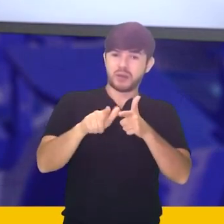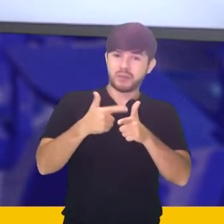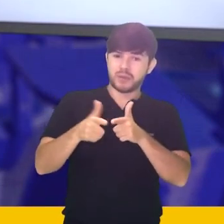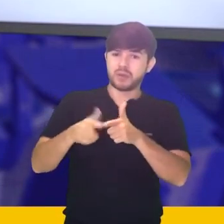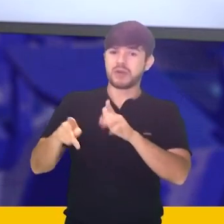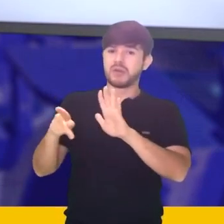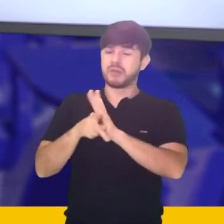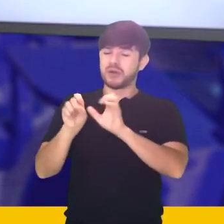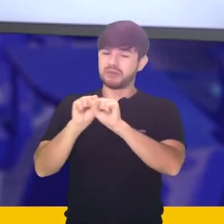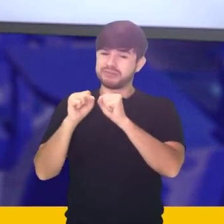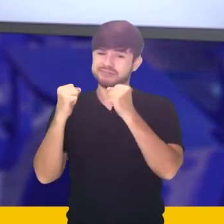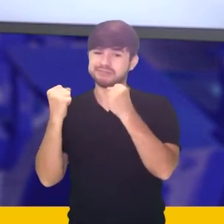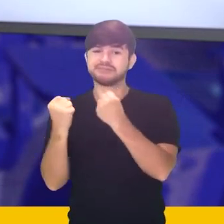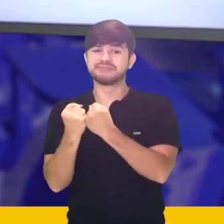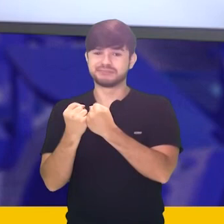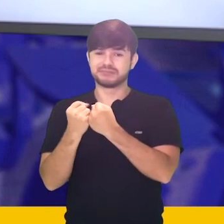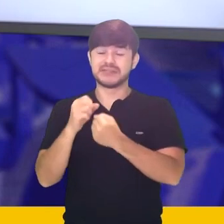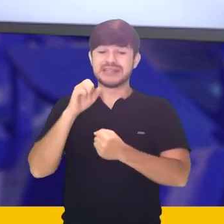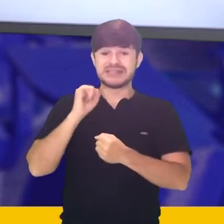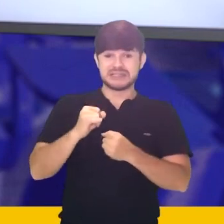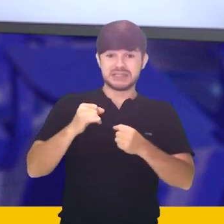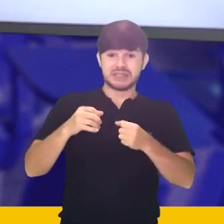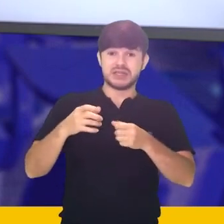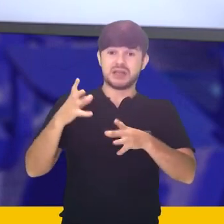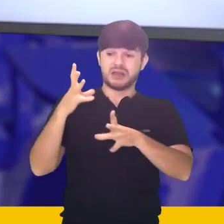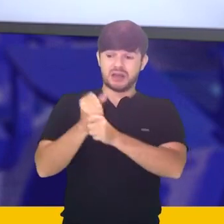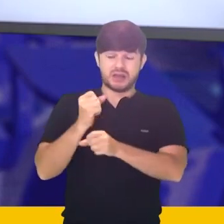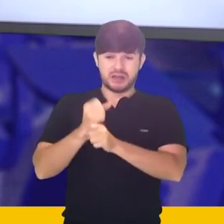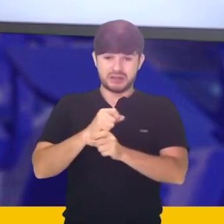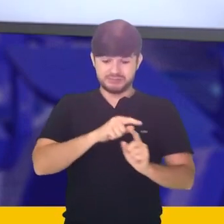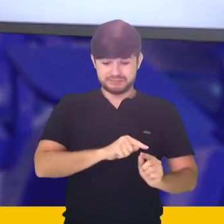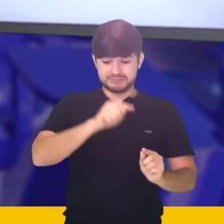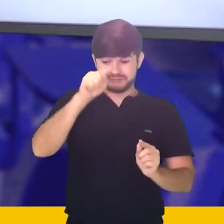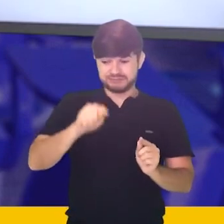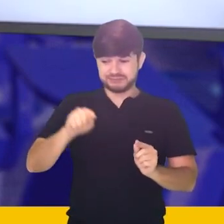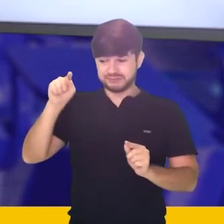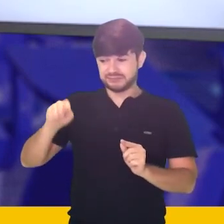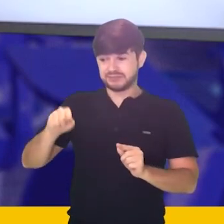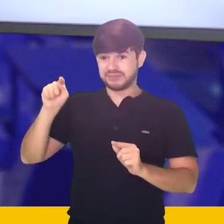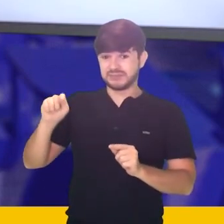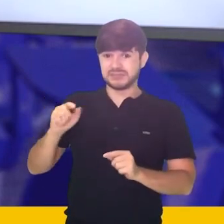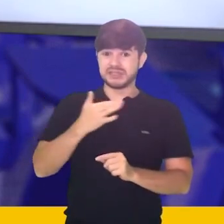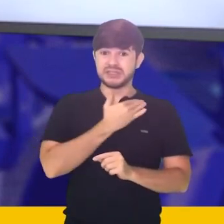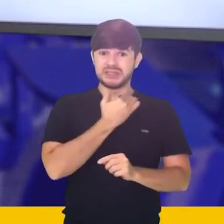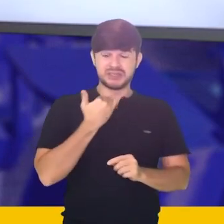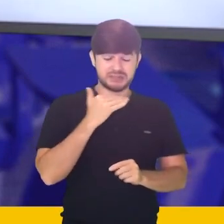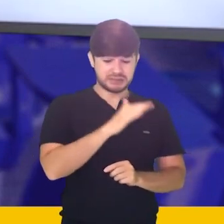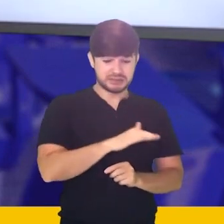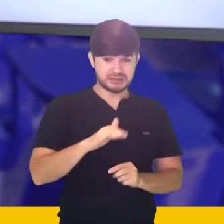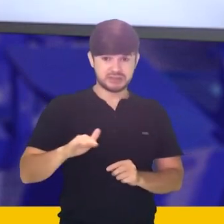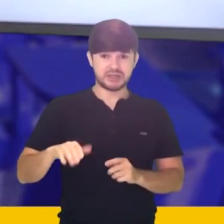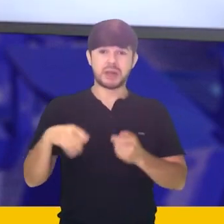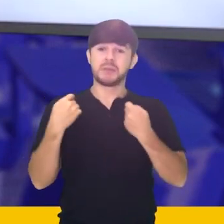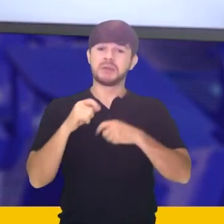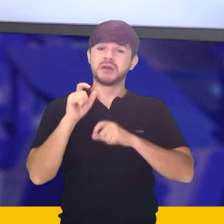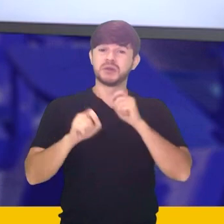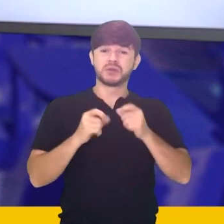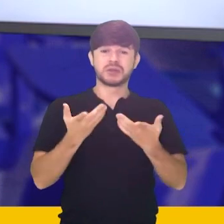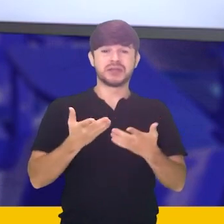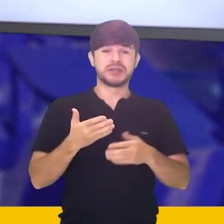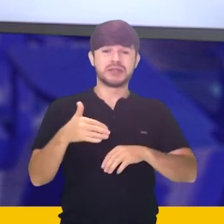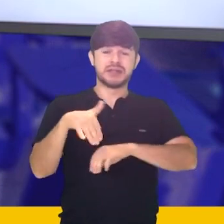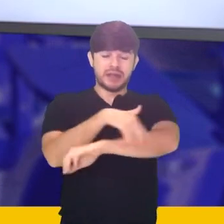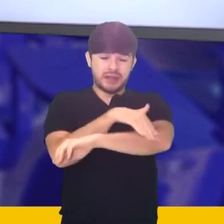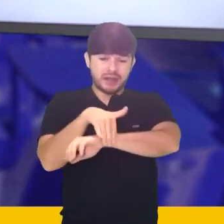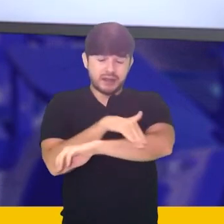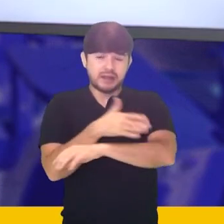problemas sociais. Se a taxa de mortalidade infantil é alta em algum lugar, isso significa também que existem questões estruturais,